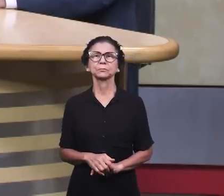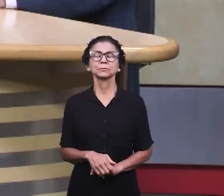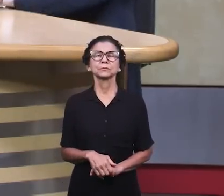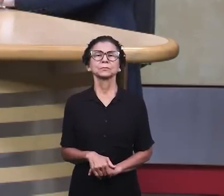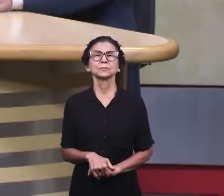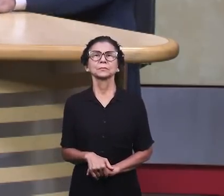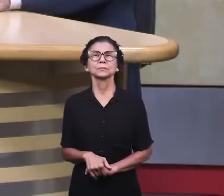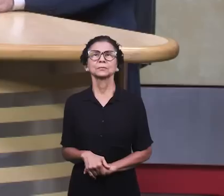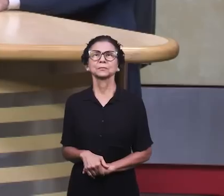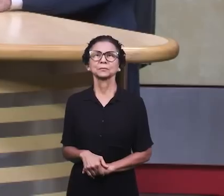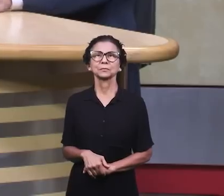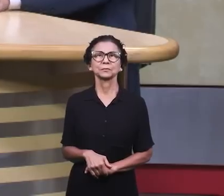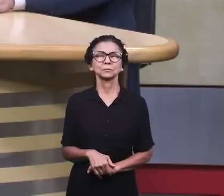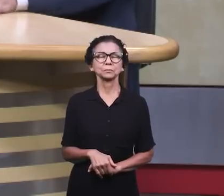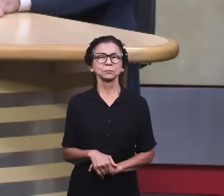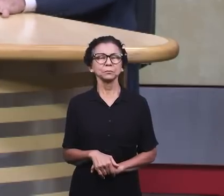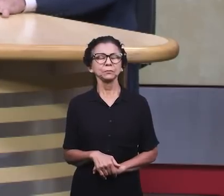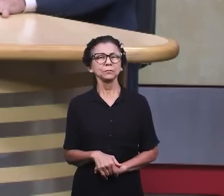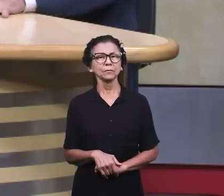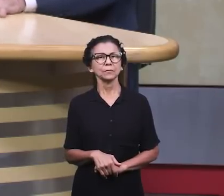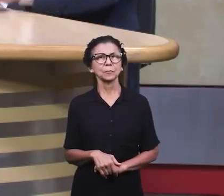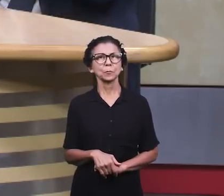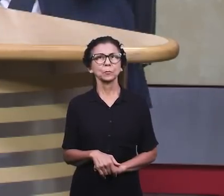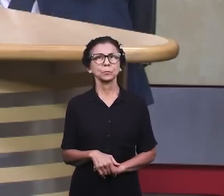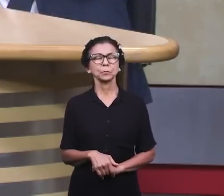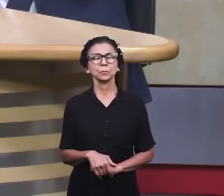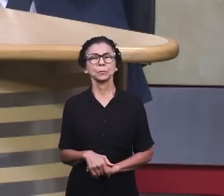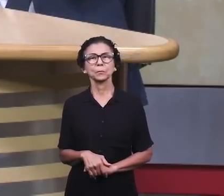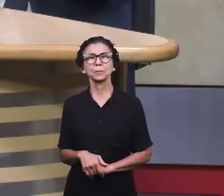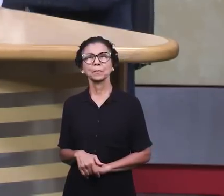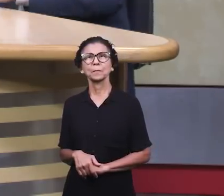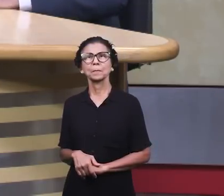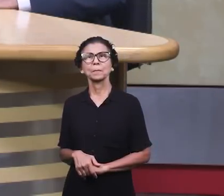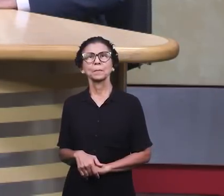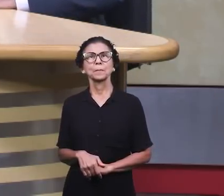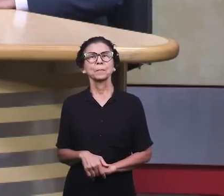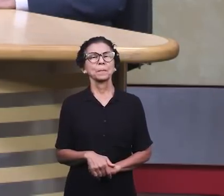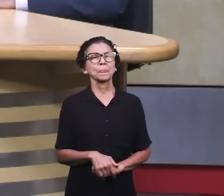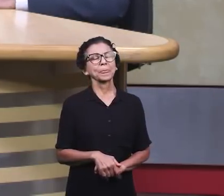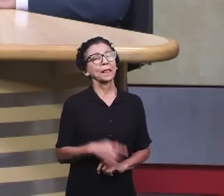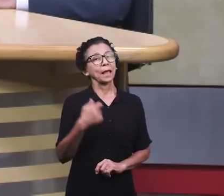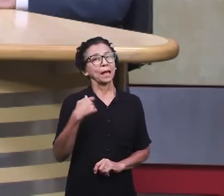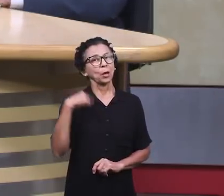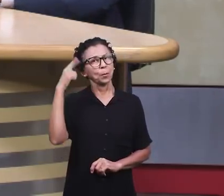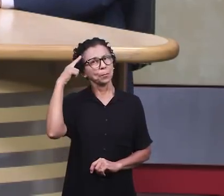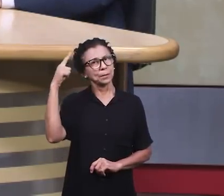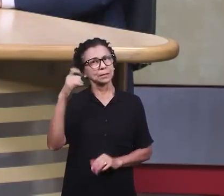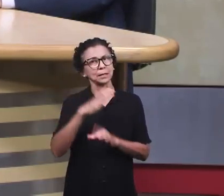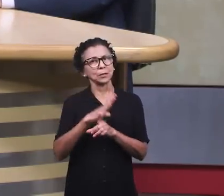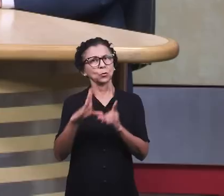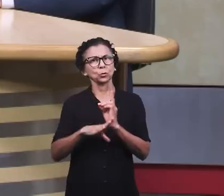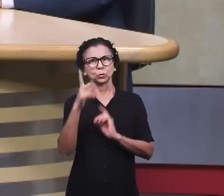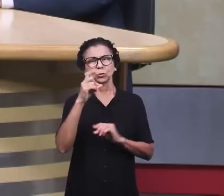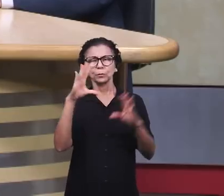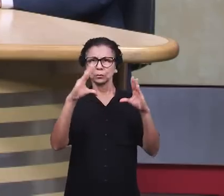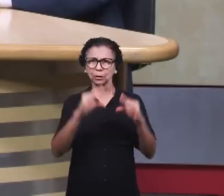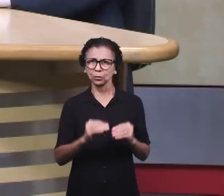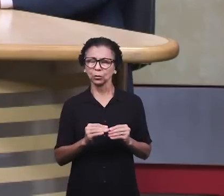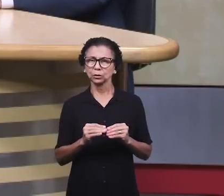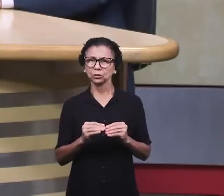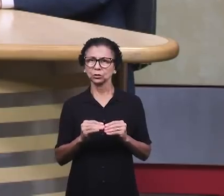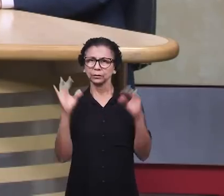domingo à noite, a evangelização, que era o culto chave para nós, né? Aí só da terceira revelação. Não, é todo